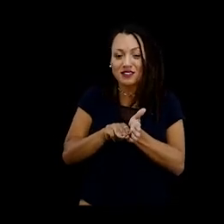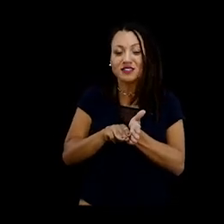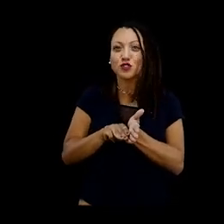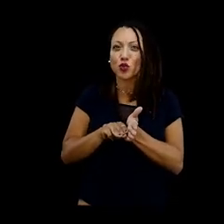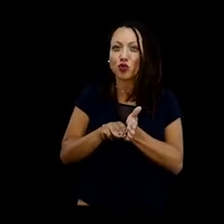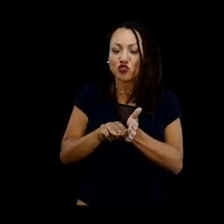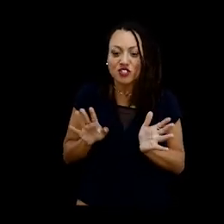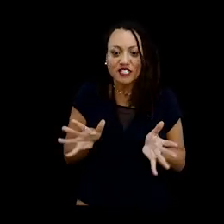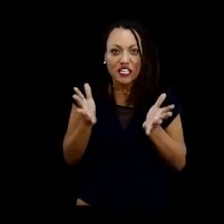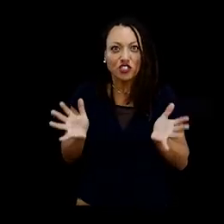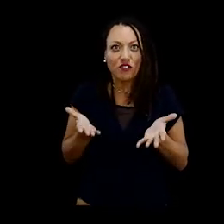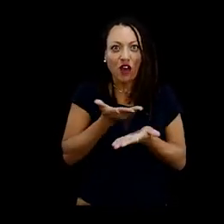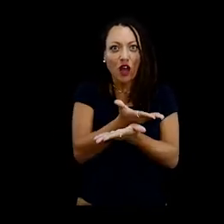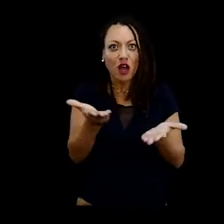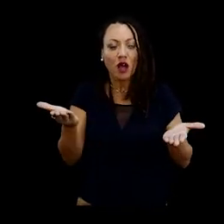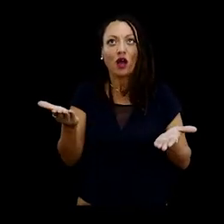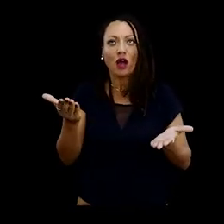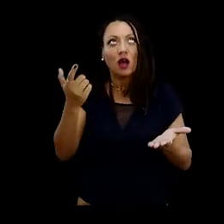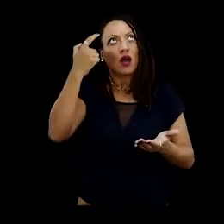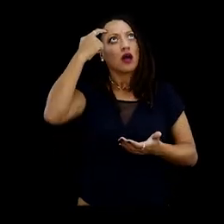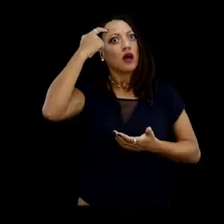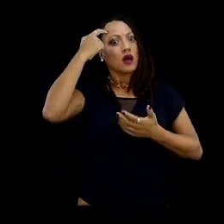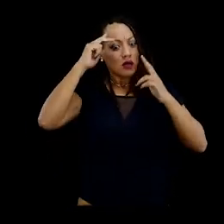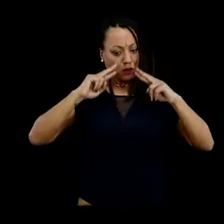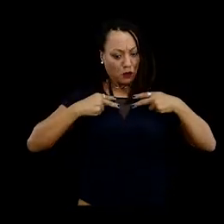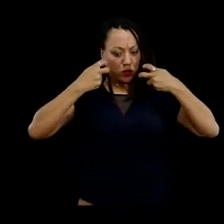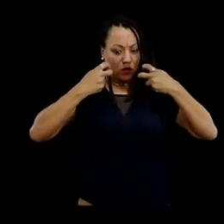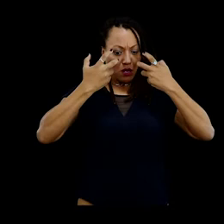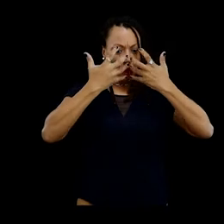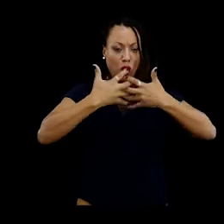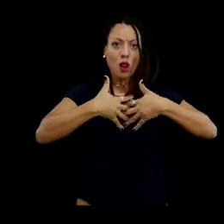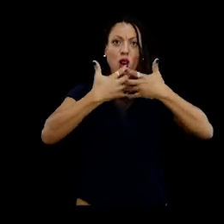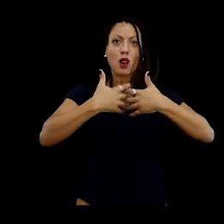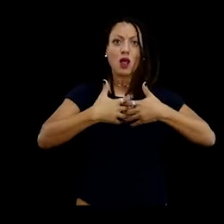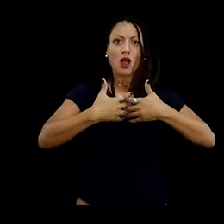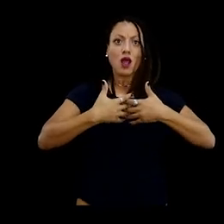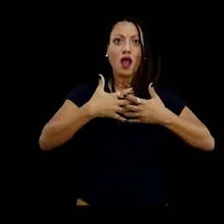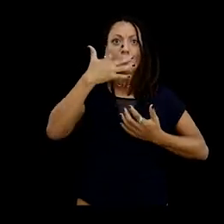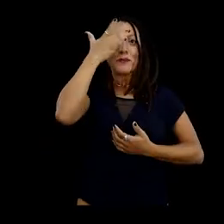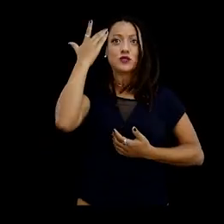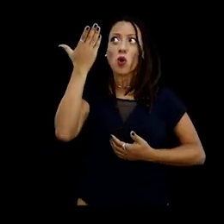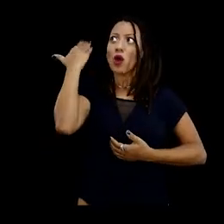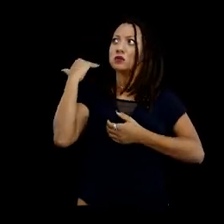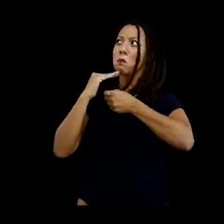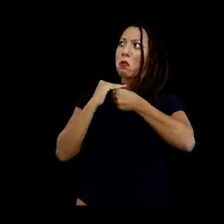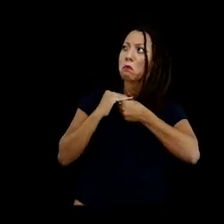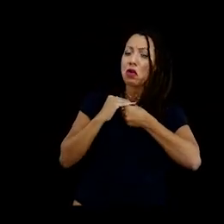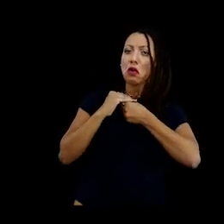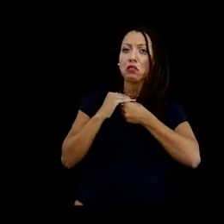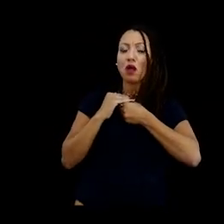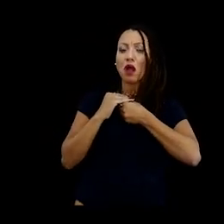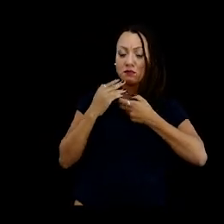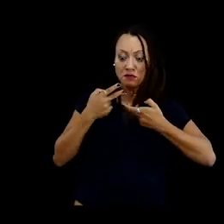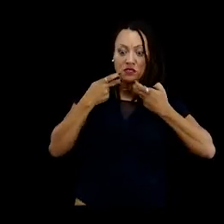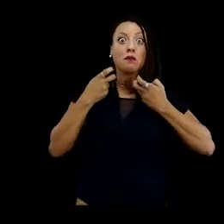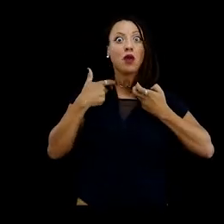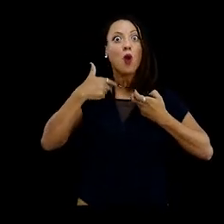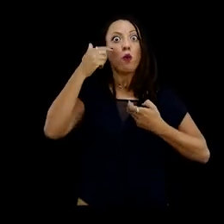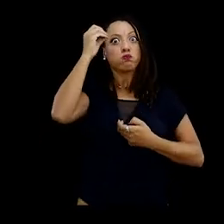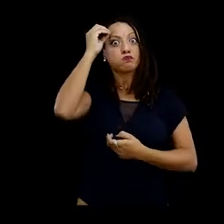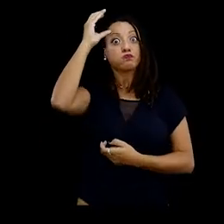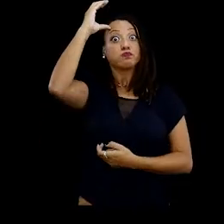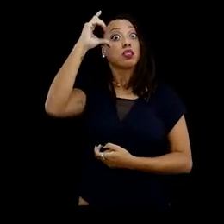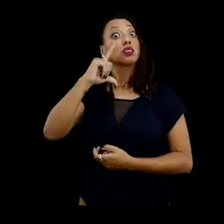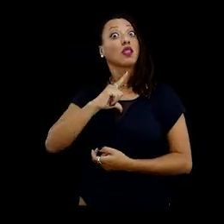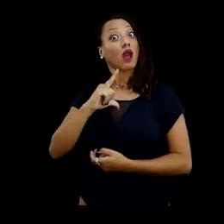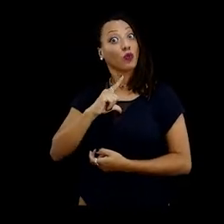né, indutivo, ele justamente leva o oprimido à percepção de que ele sabe muito mais